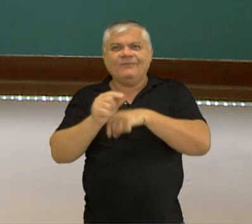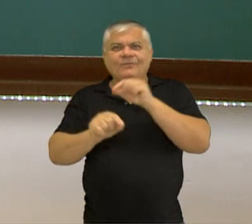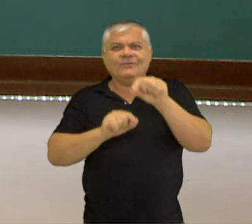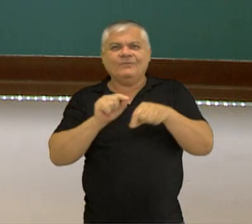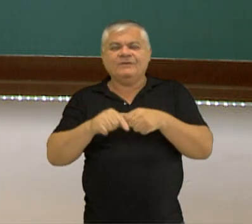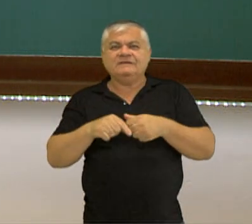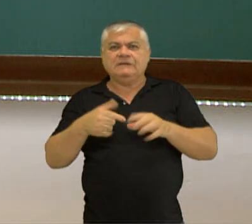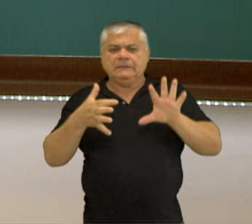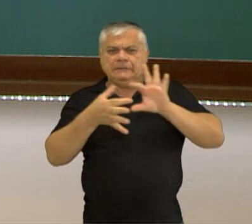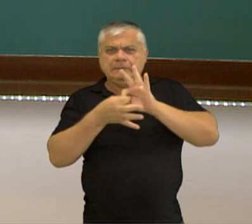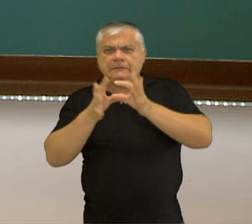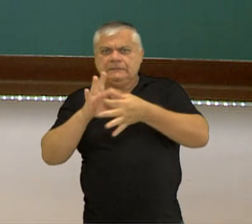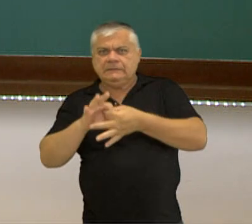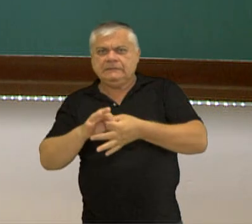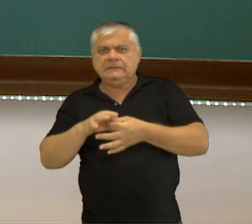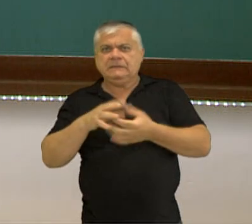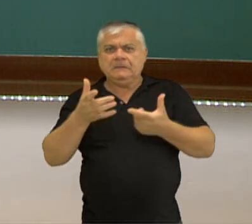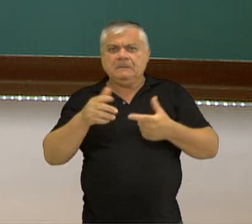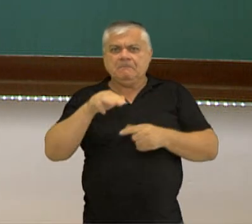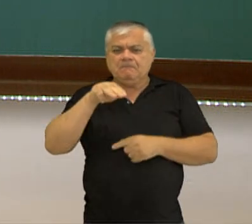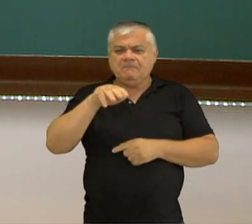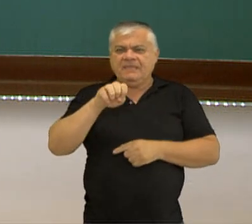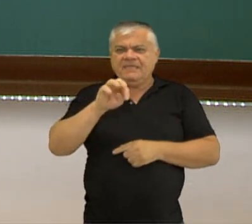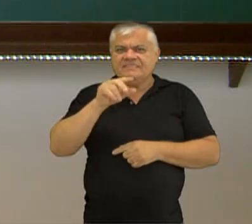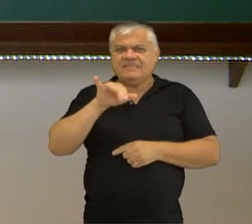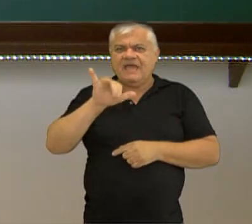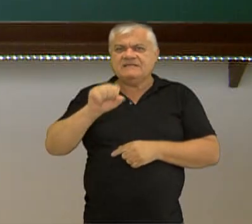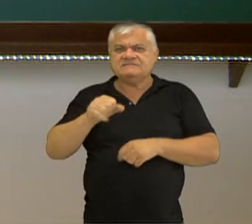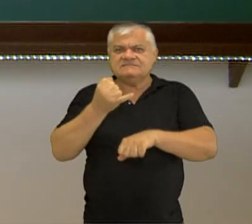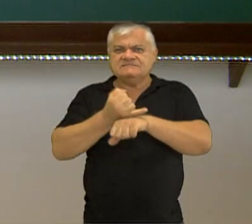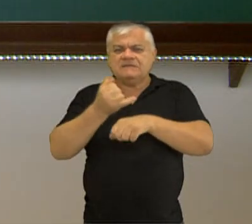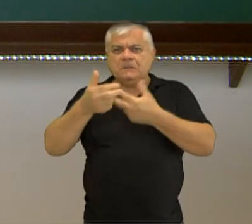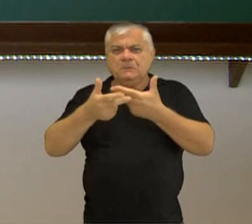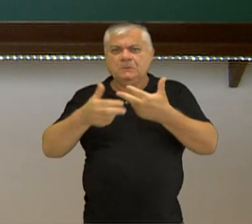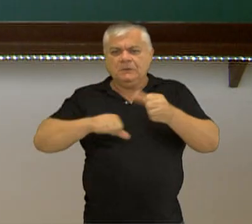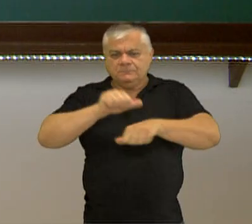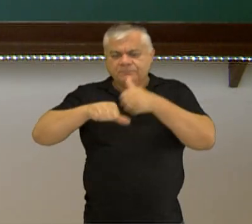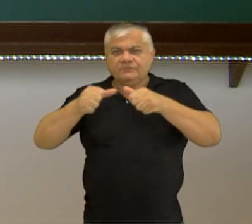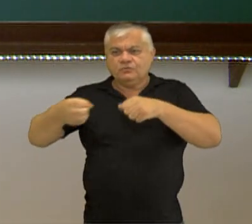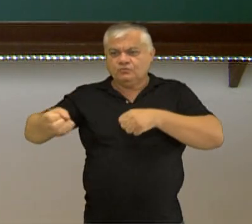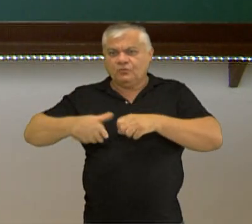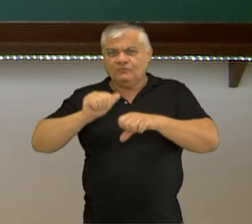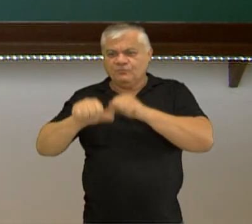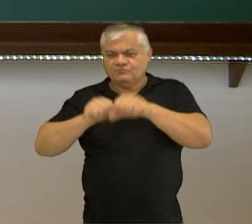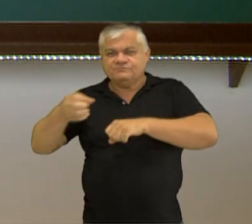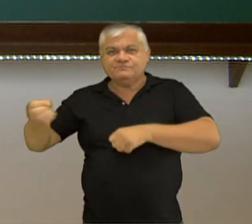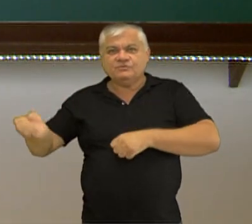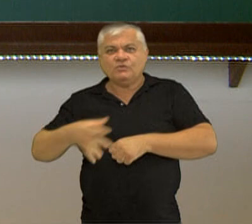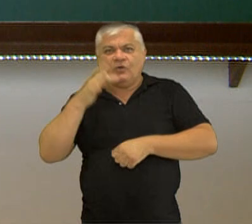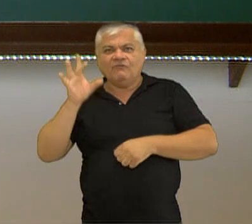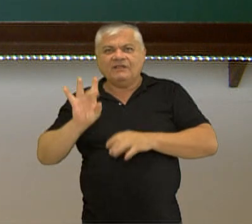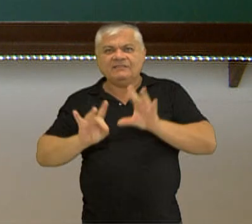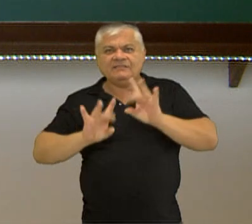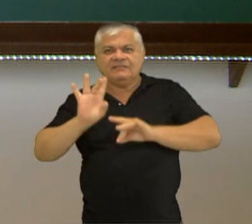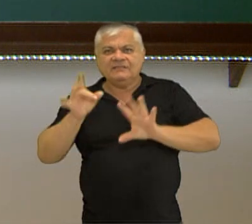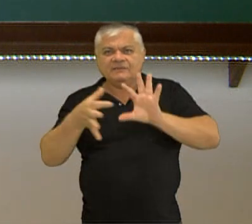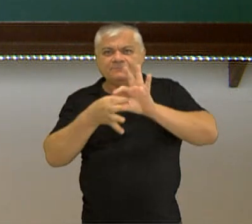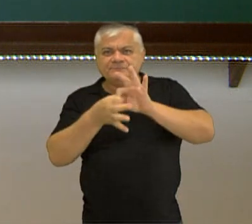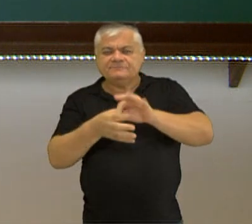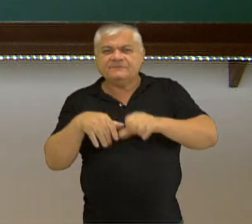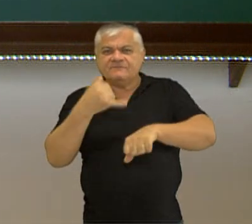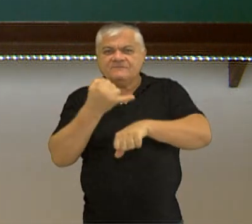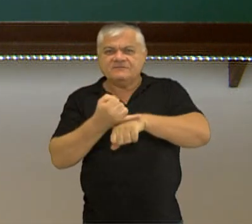sobre ligações que darão origem a novos compostos ou ligas